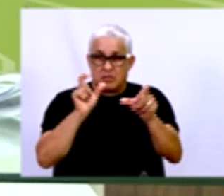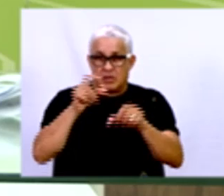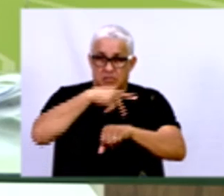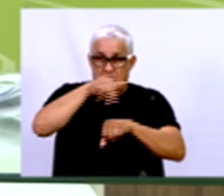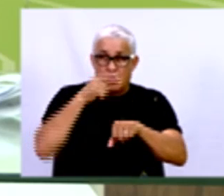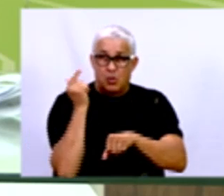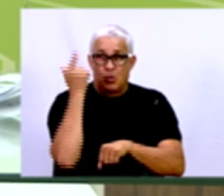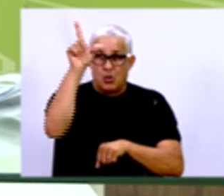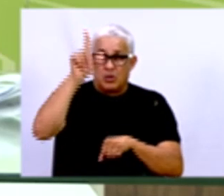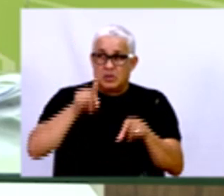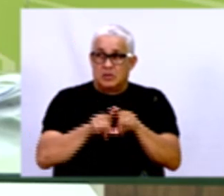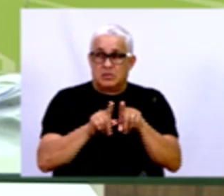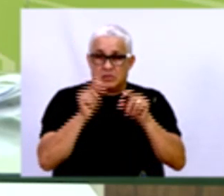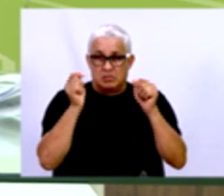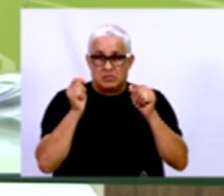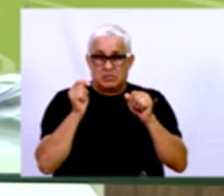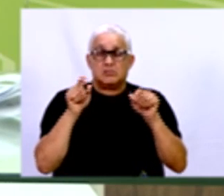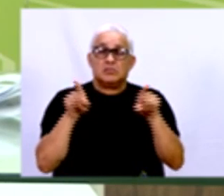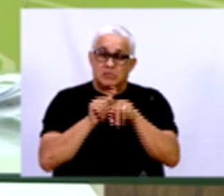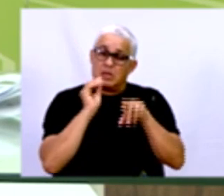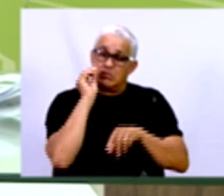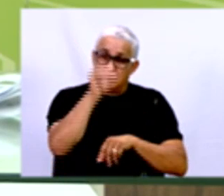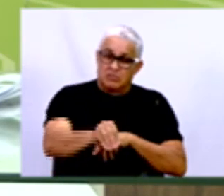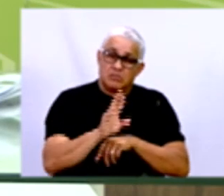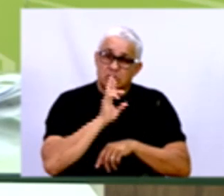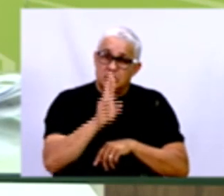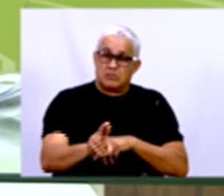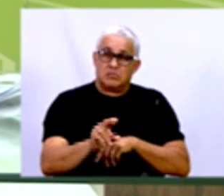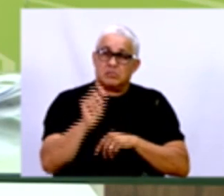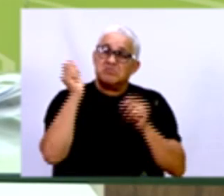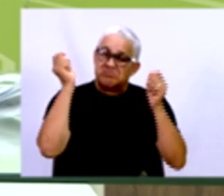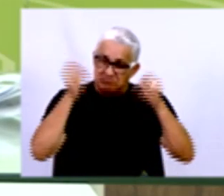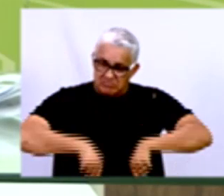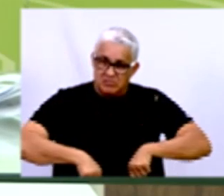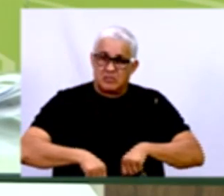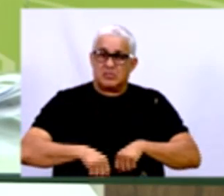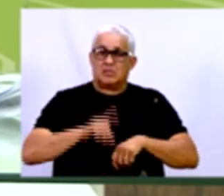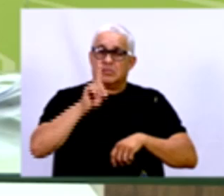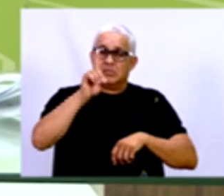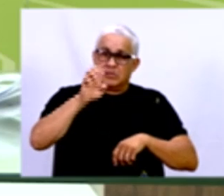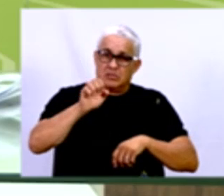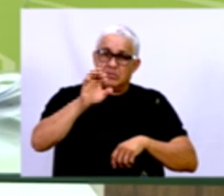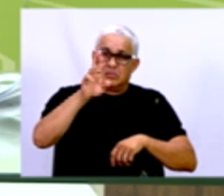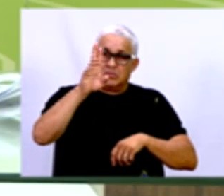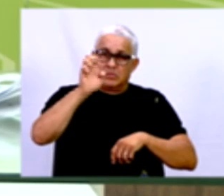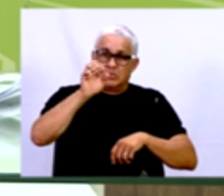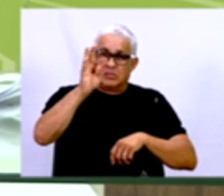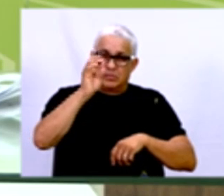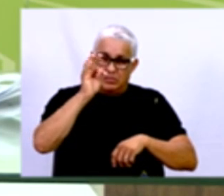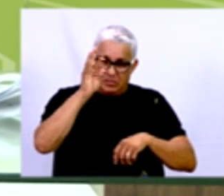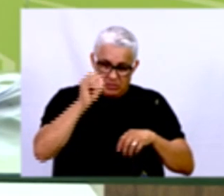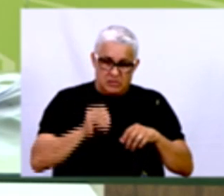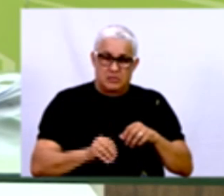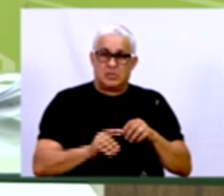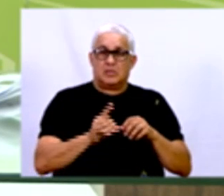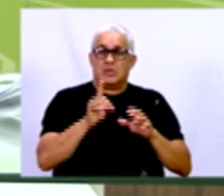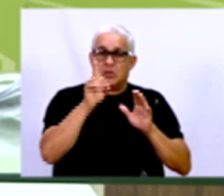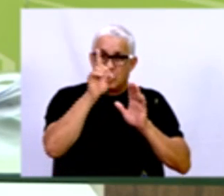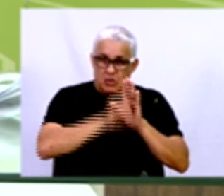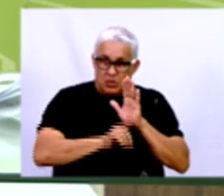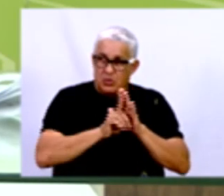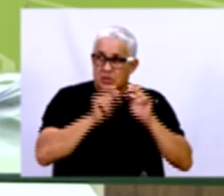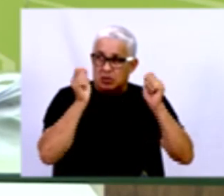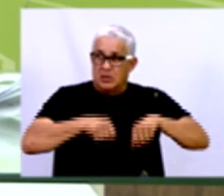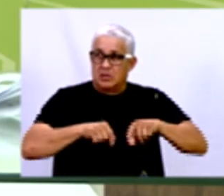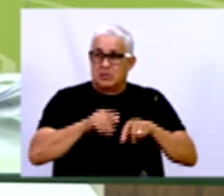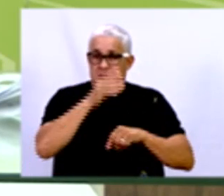e dizer se isso é possível, né? Se através de um decreto nós podemos determinar